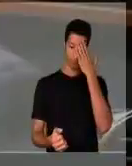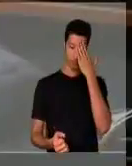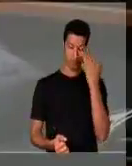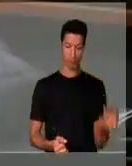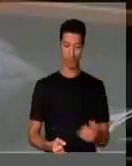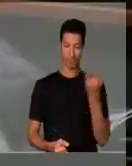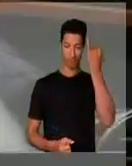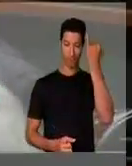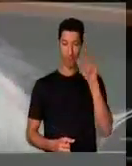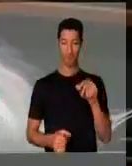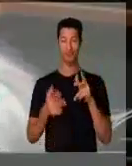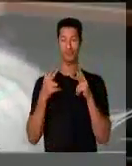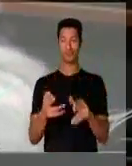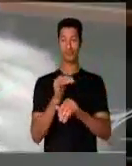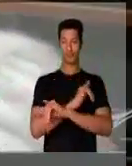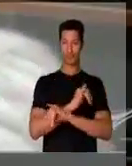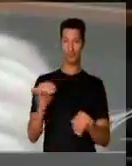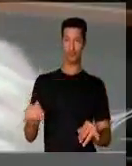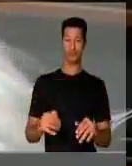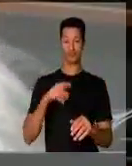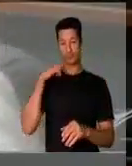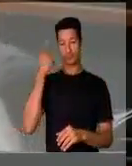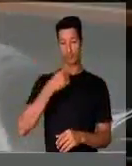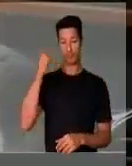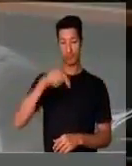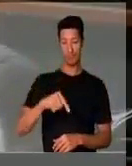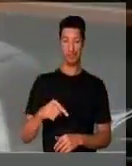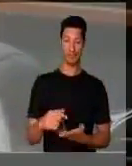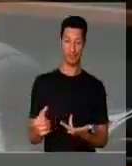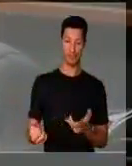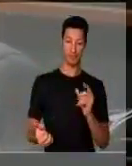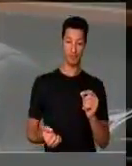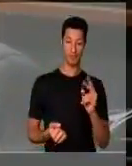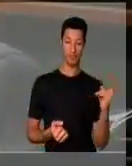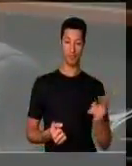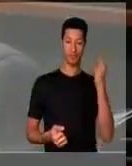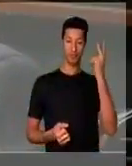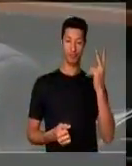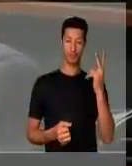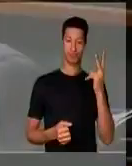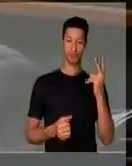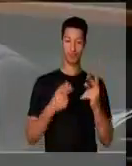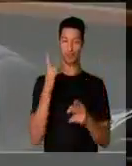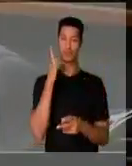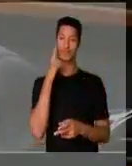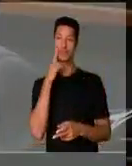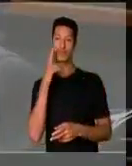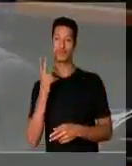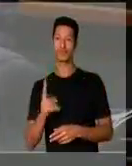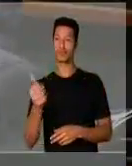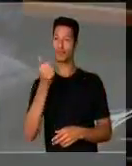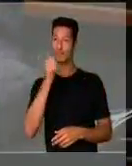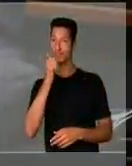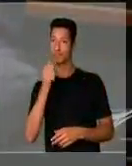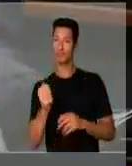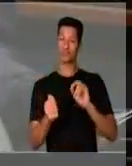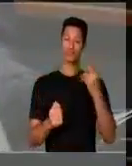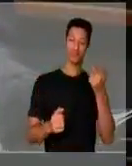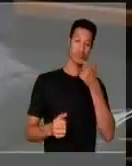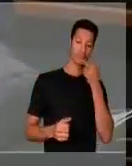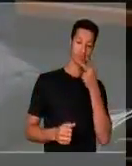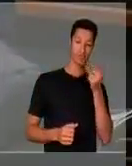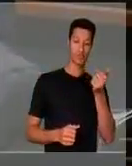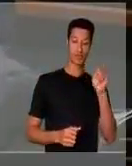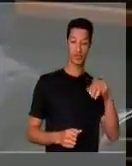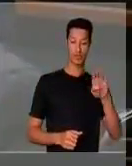desta importância. E como disse um deputado aqui, que um falou de tomar cerveja, quer continuar bebendo a cerveja, outro falou